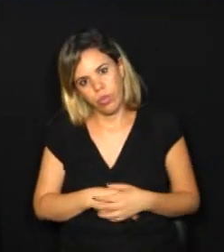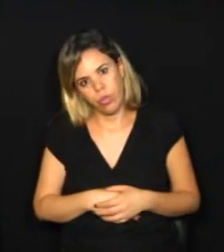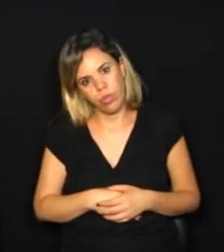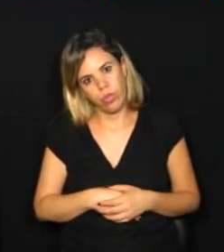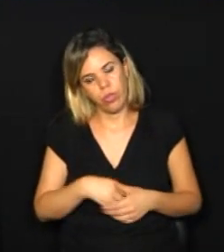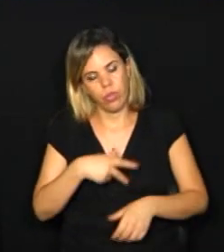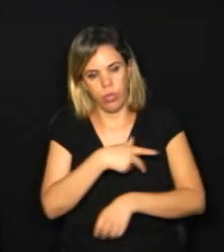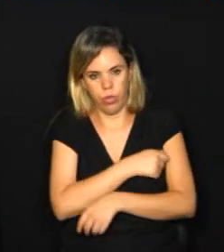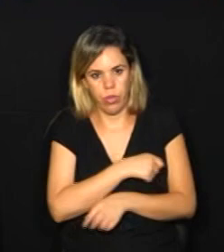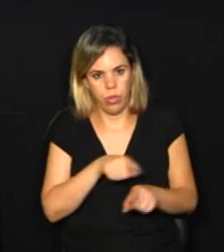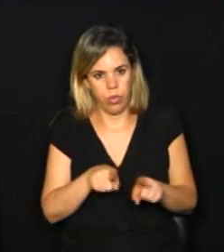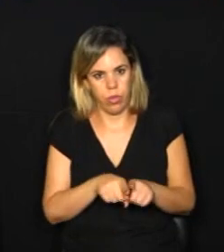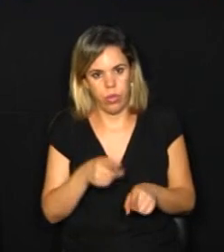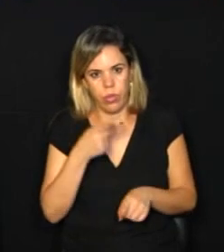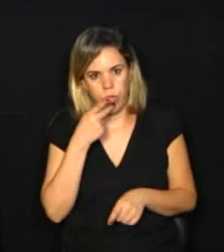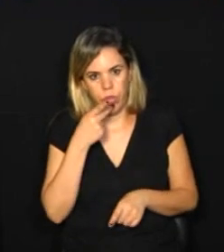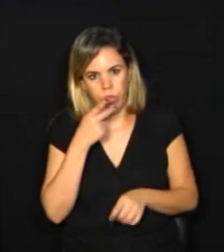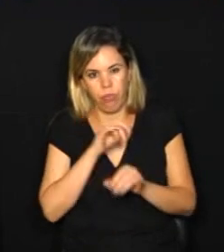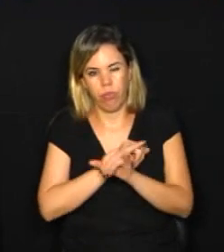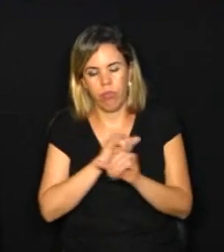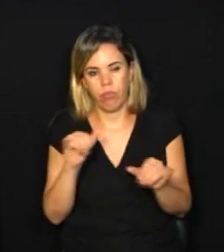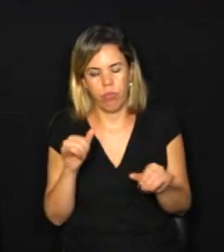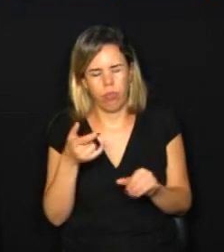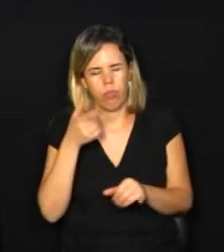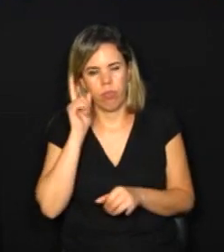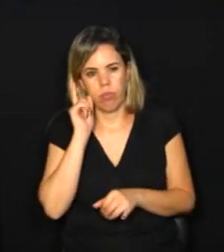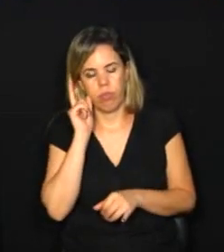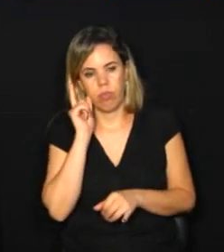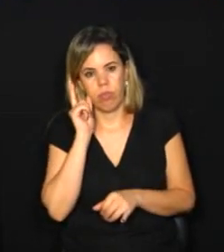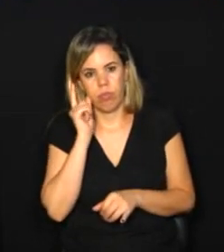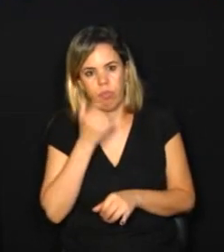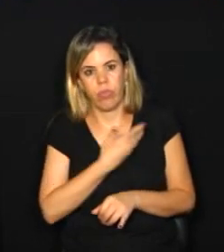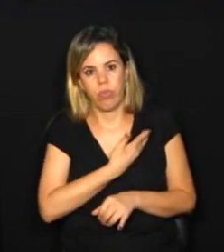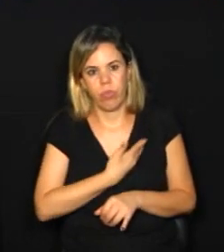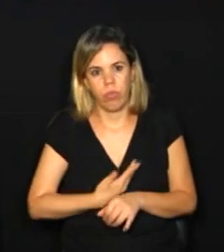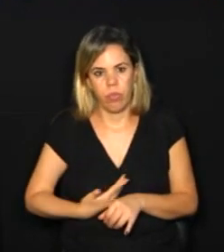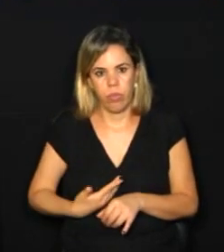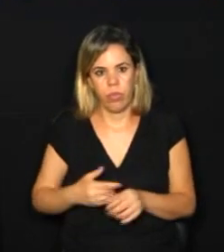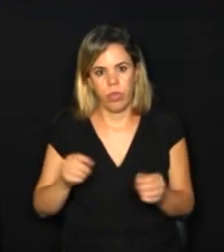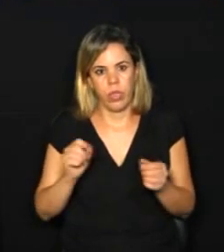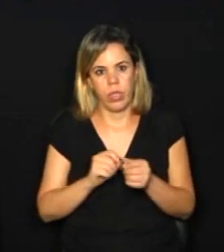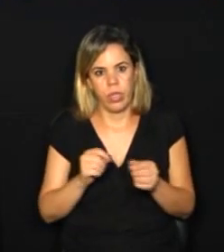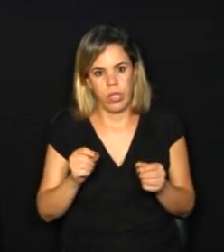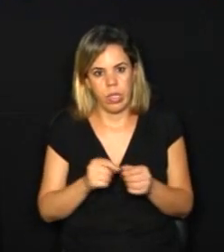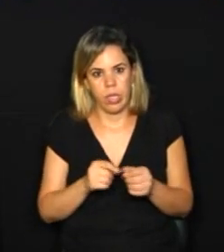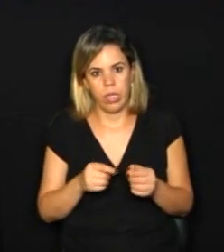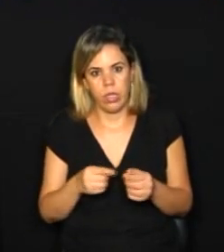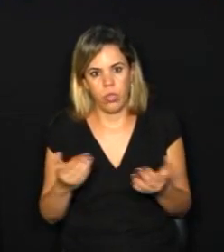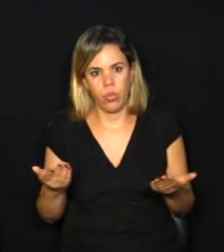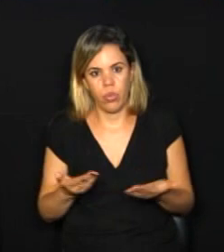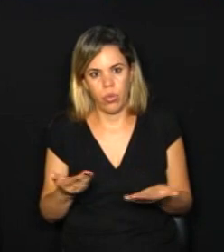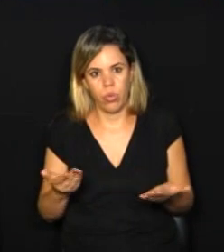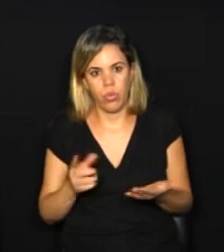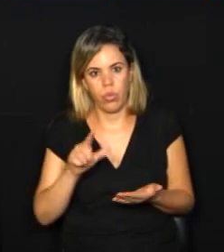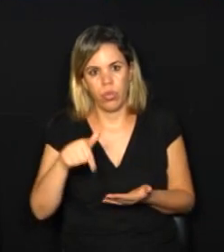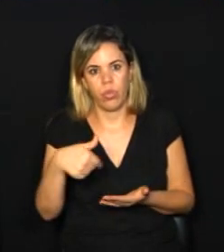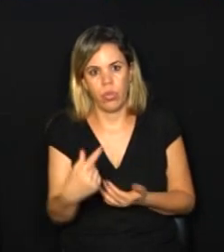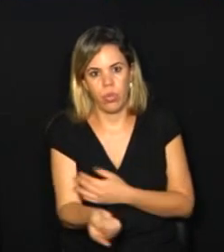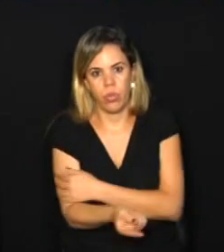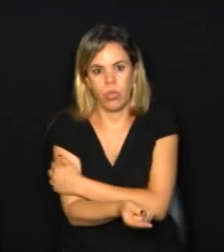falando nesse anúncio, ontem o governo fez o anúncio da vacina e hoje, daqui a